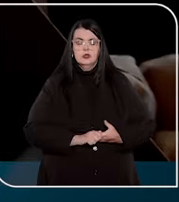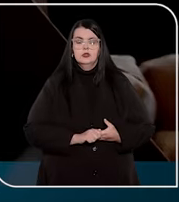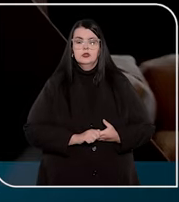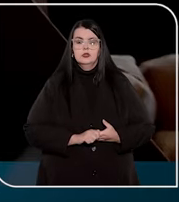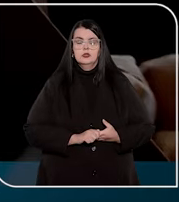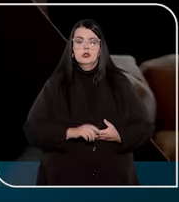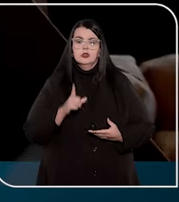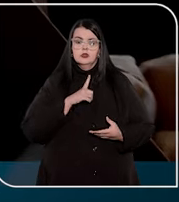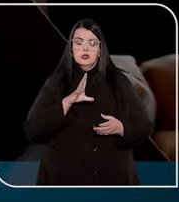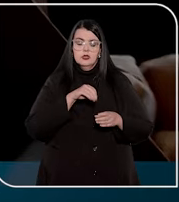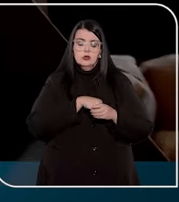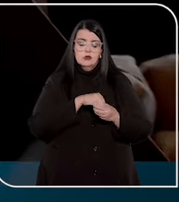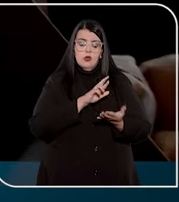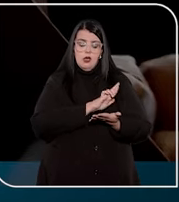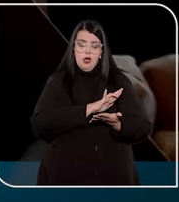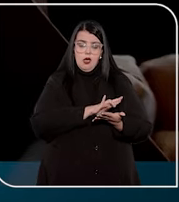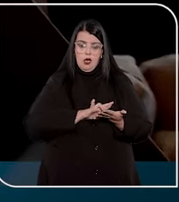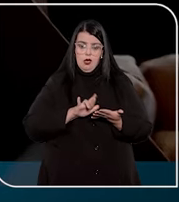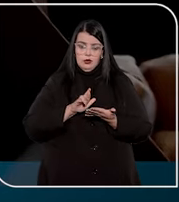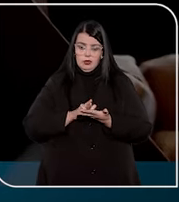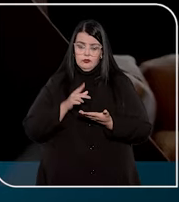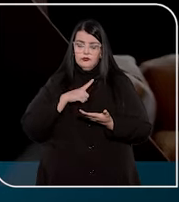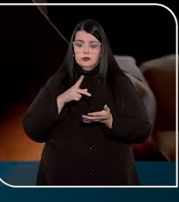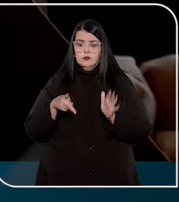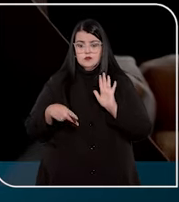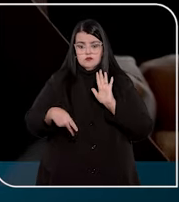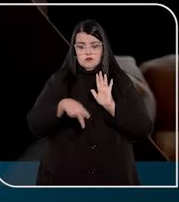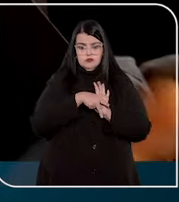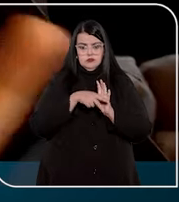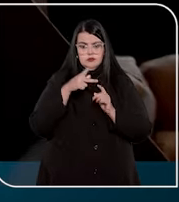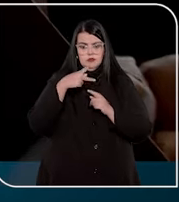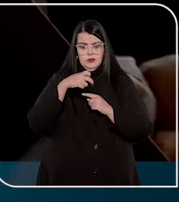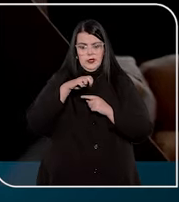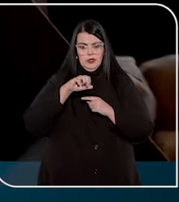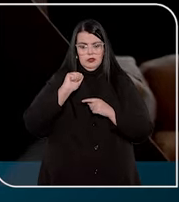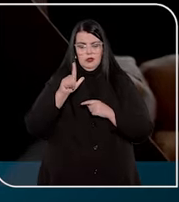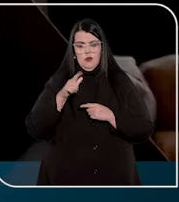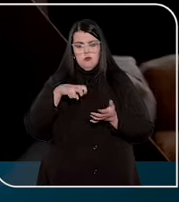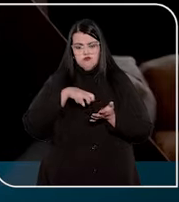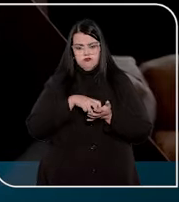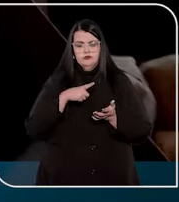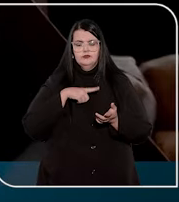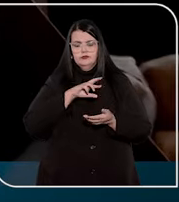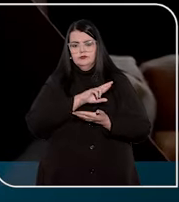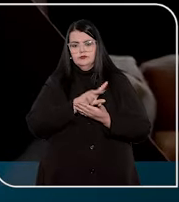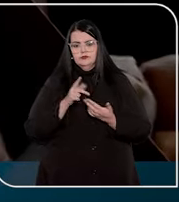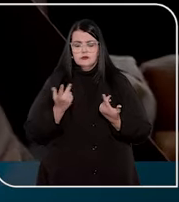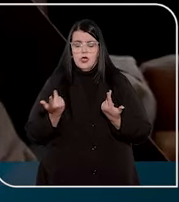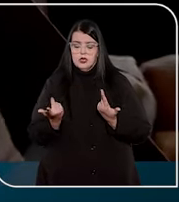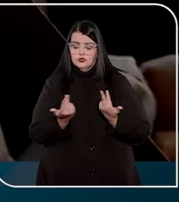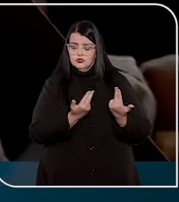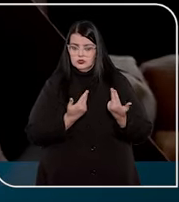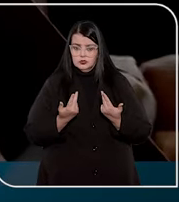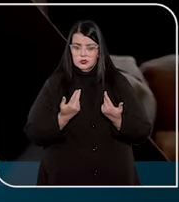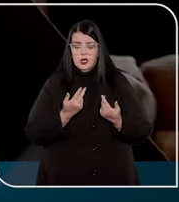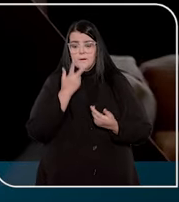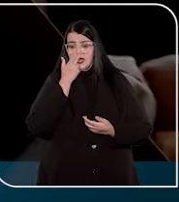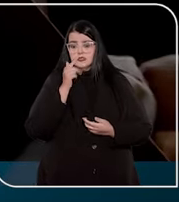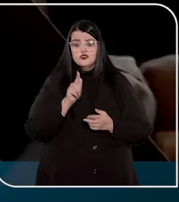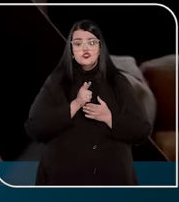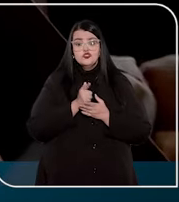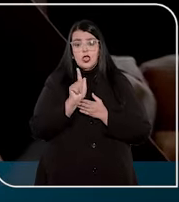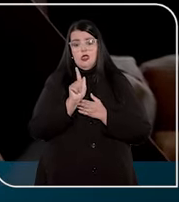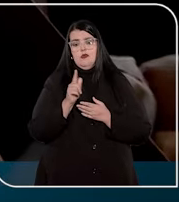agravo regimental para o processo penal. Por isso que eu falei que o agravo interno e o regimental são irmãos gêmeos, mas que não